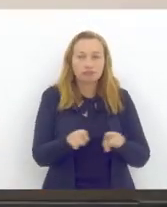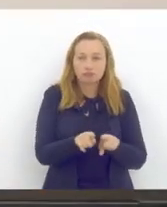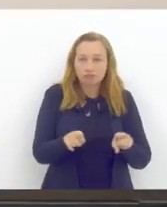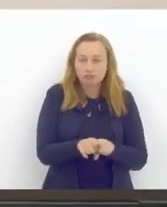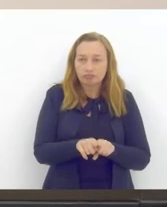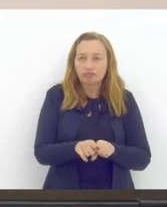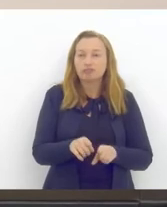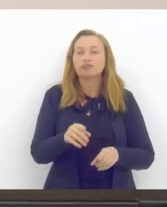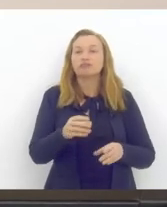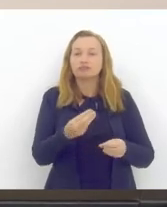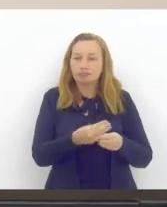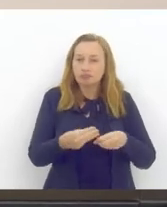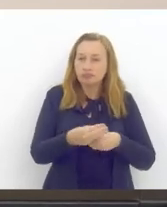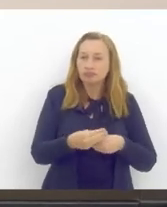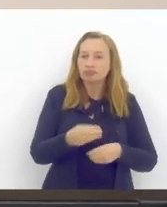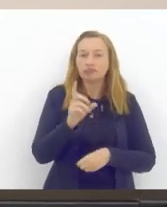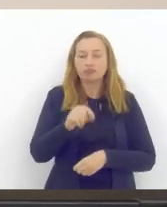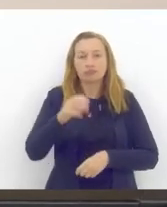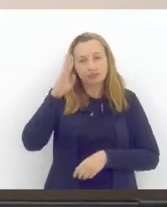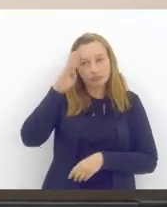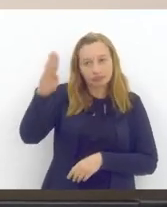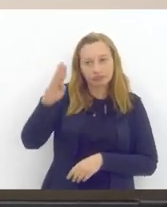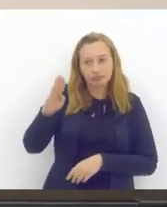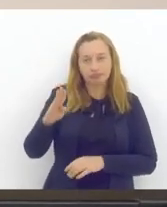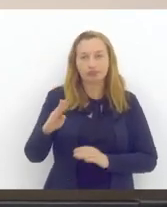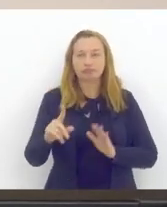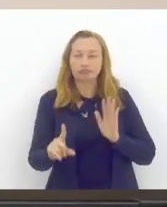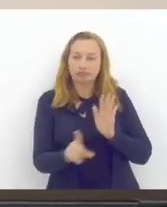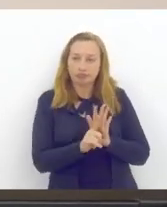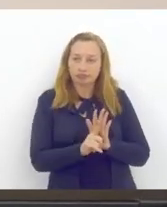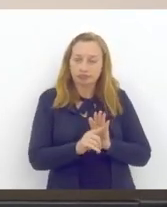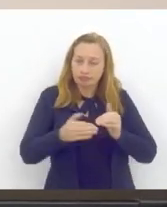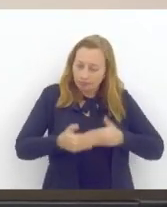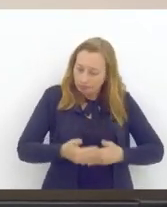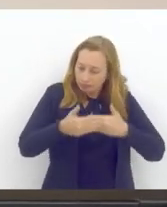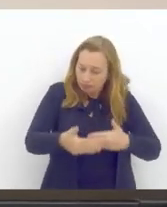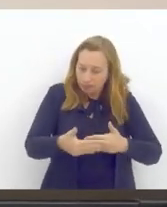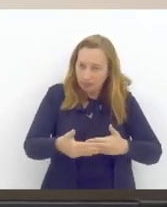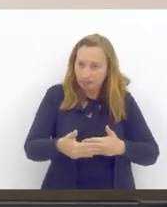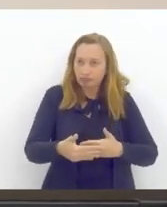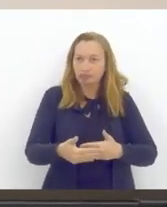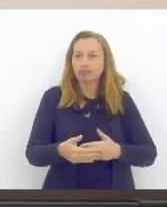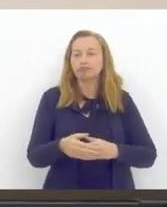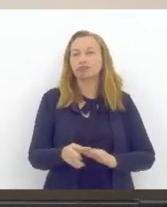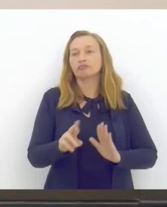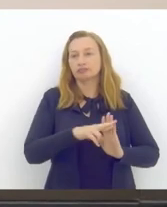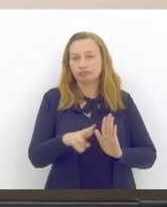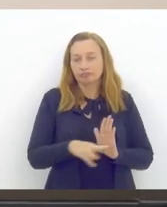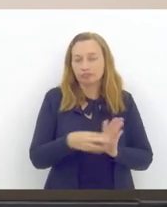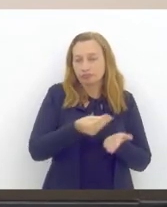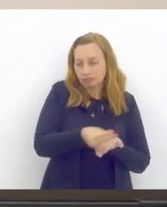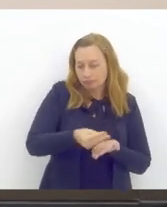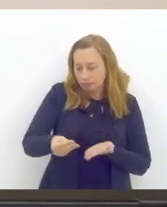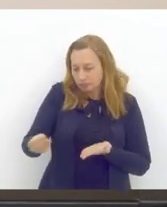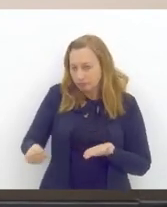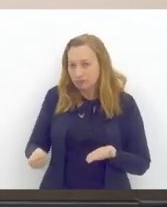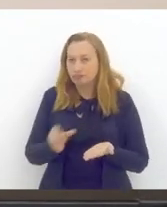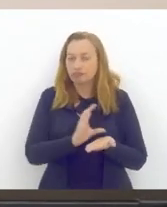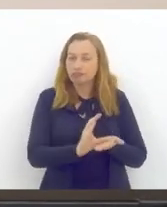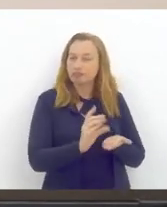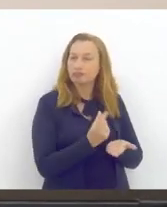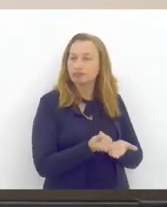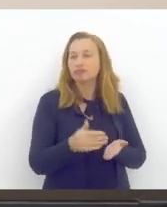pelos municípios, de que é fundamental que essa legislação avance sobre os critérios de distribuição dos recursos da